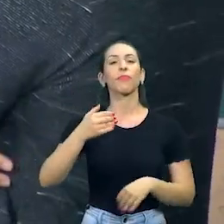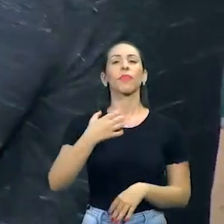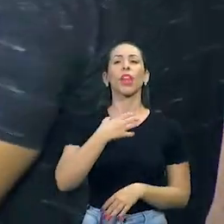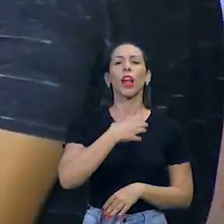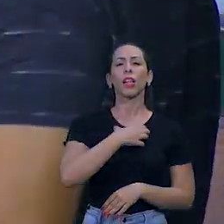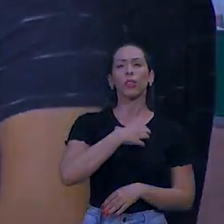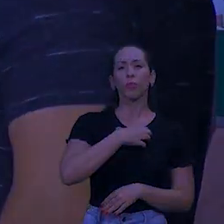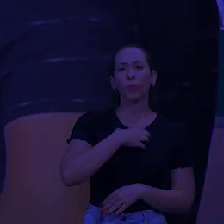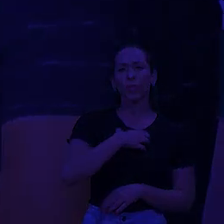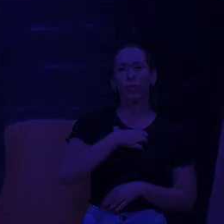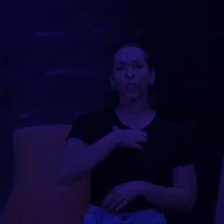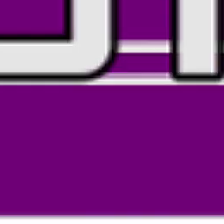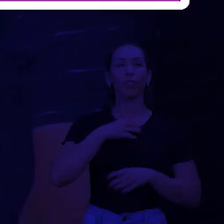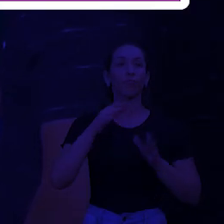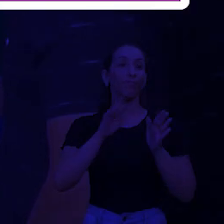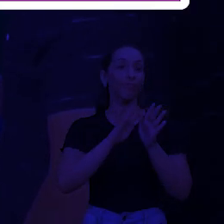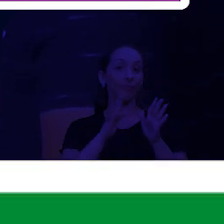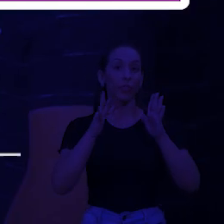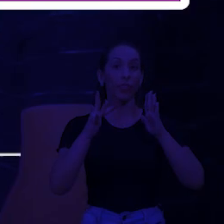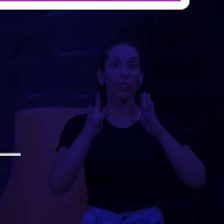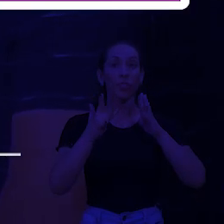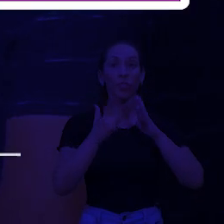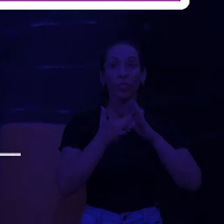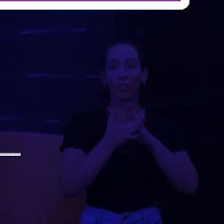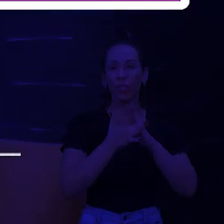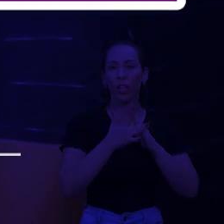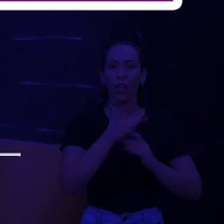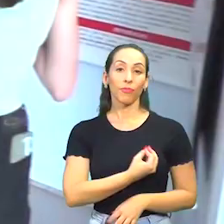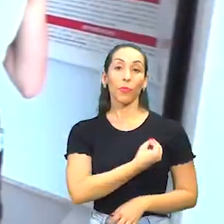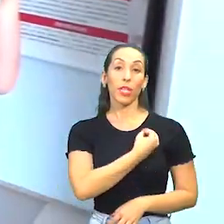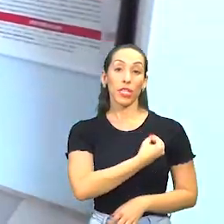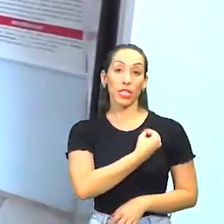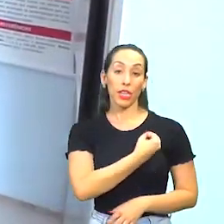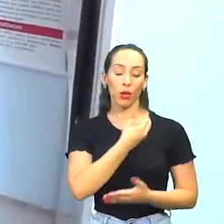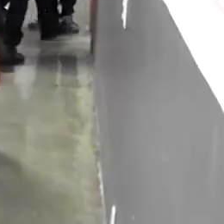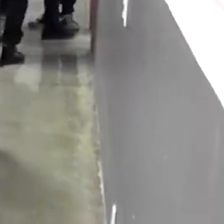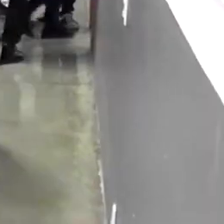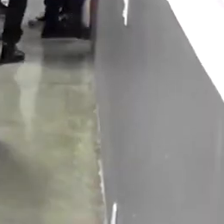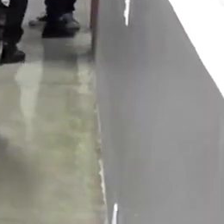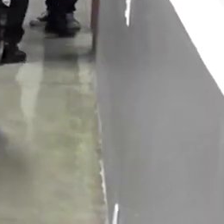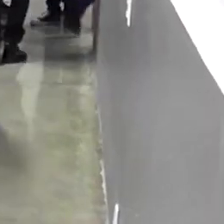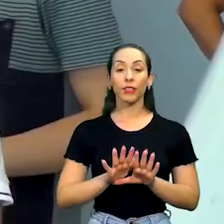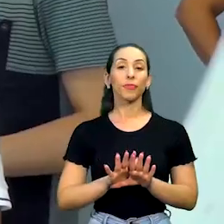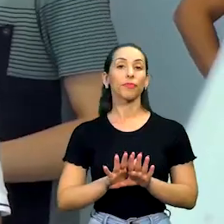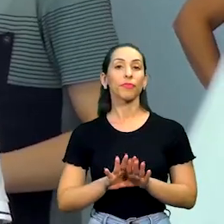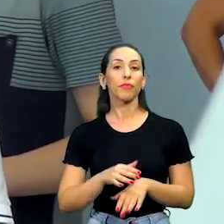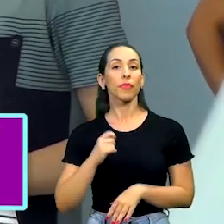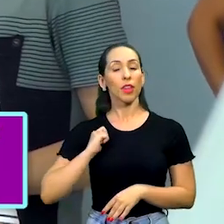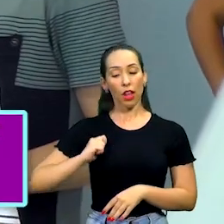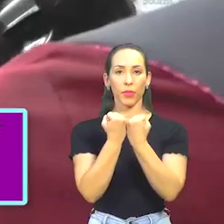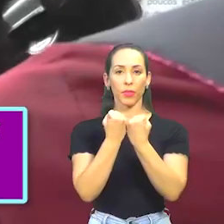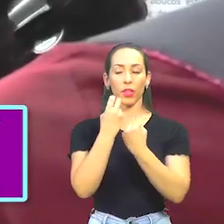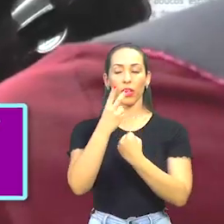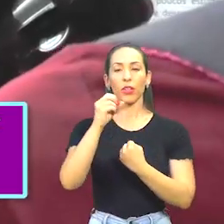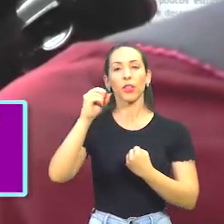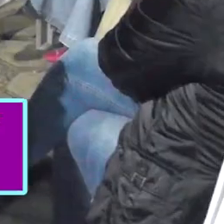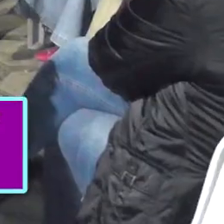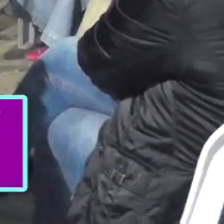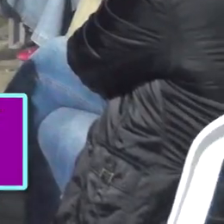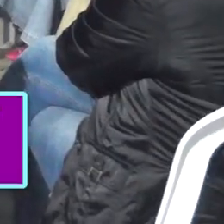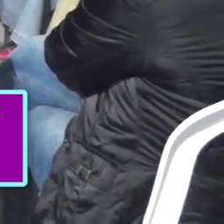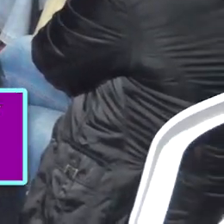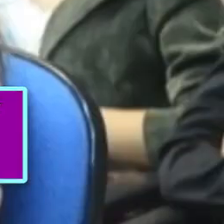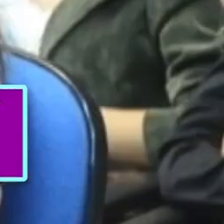A UEMG é pública, é gratuita, é diversa. As atividades de ensino,